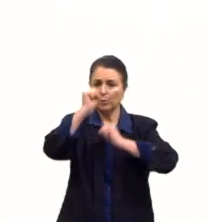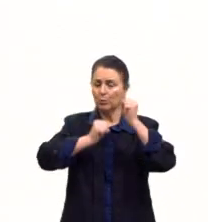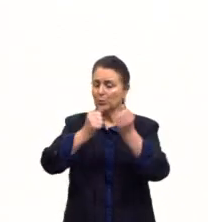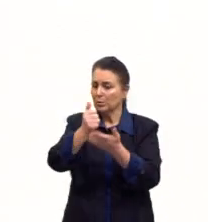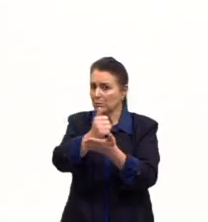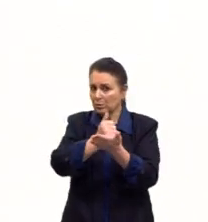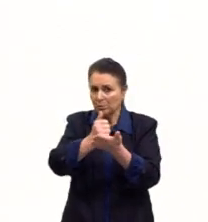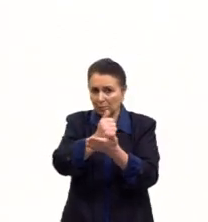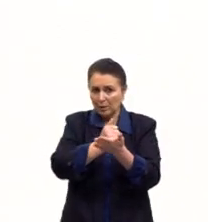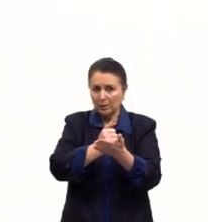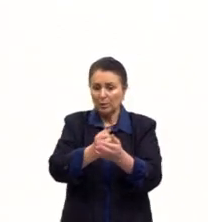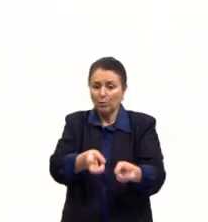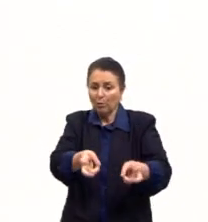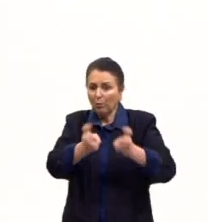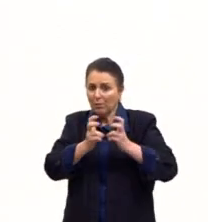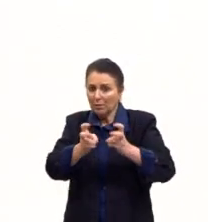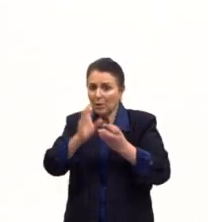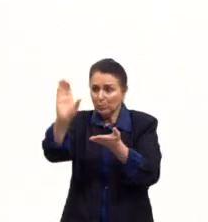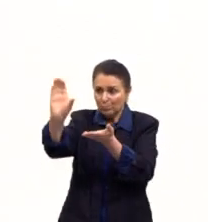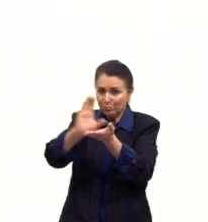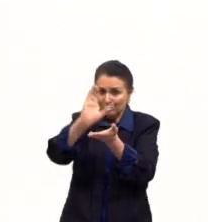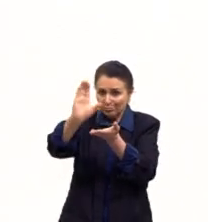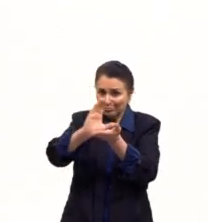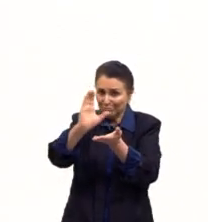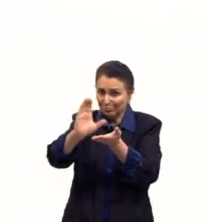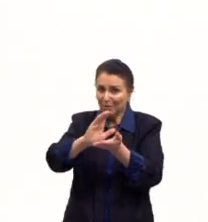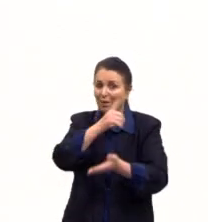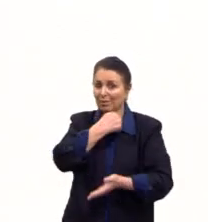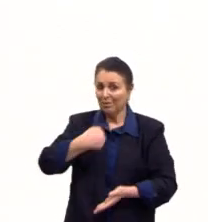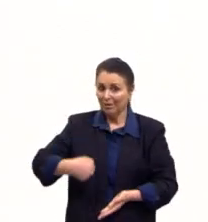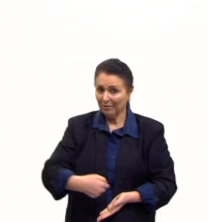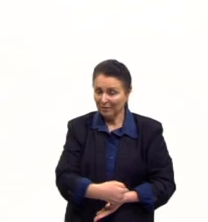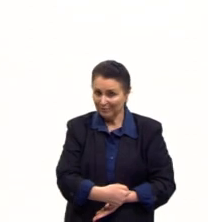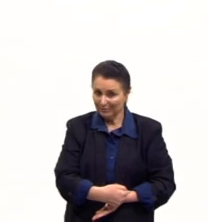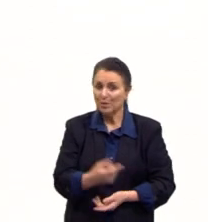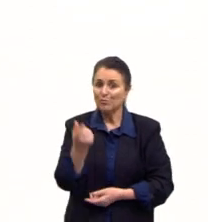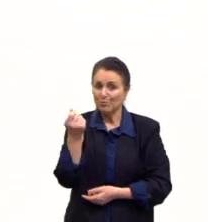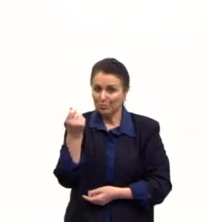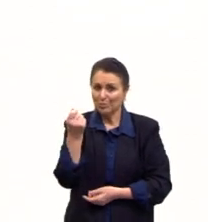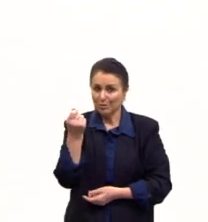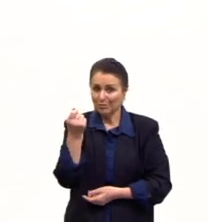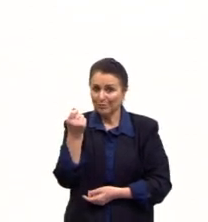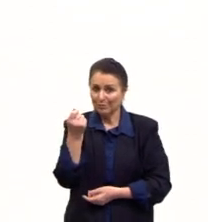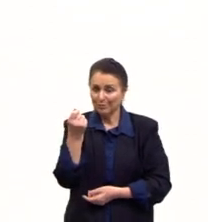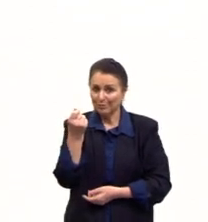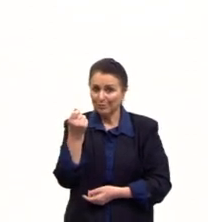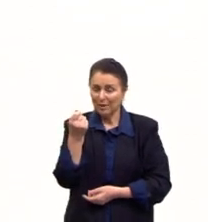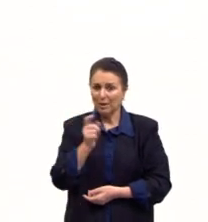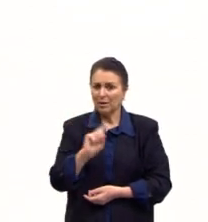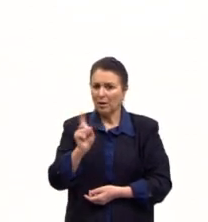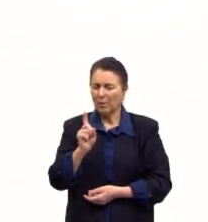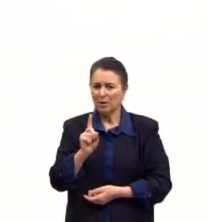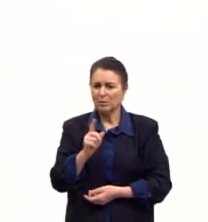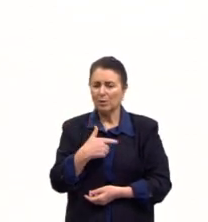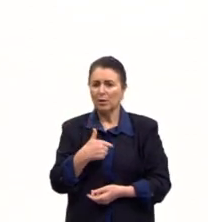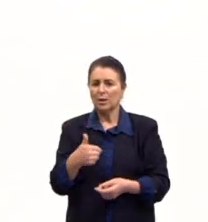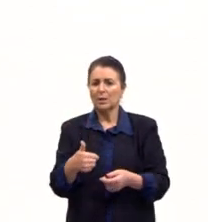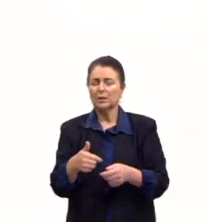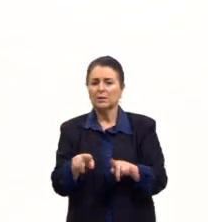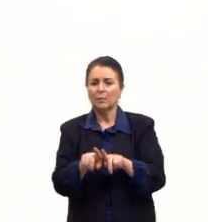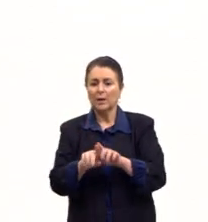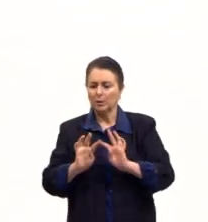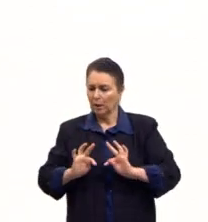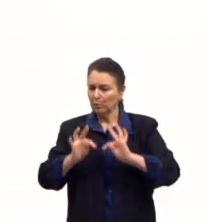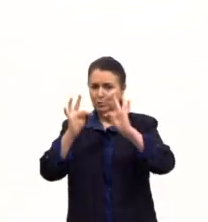base né então recebendo muitos desses desse desse aporte financeiro né Não só de dinheiro mas também de